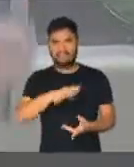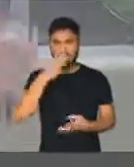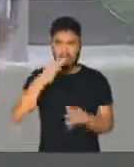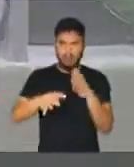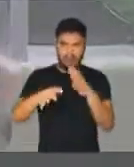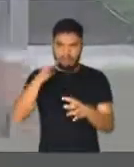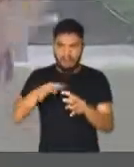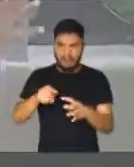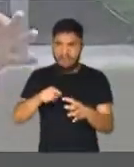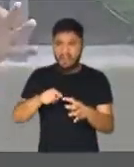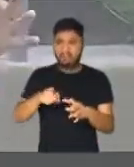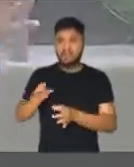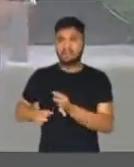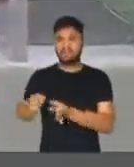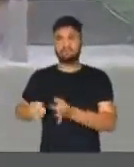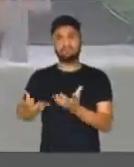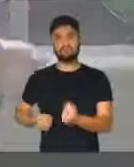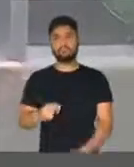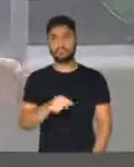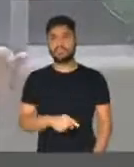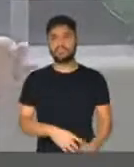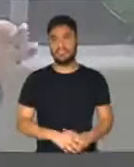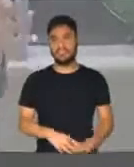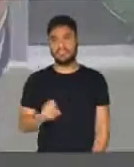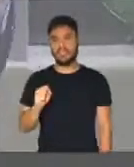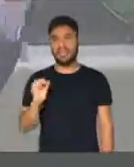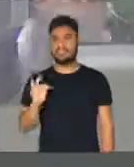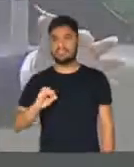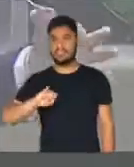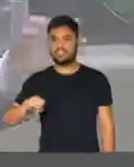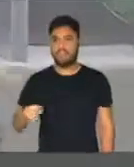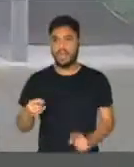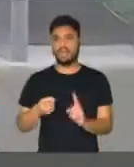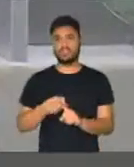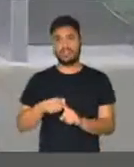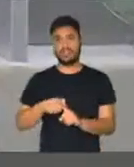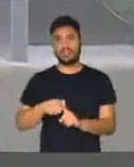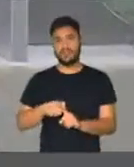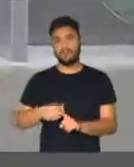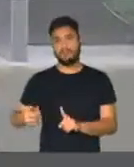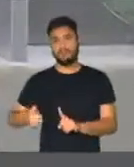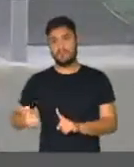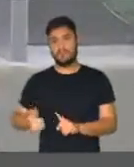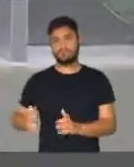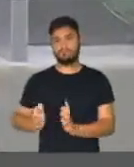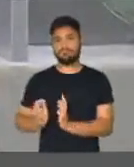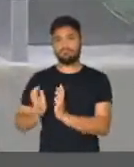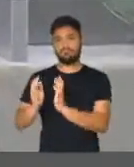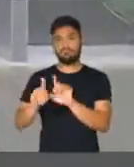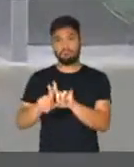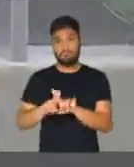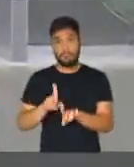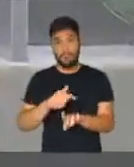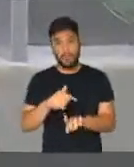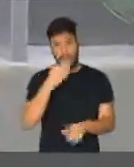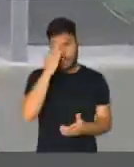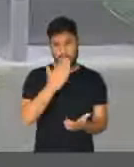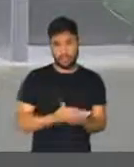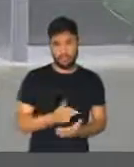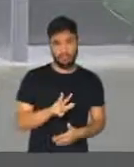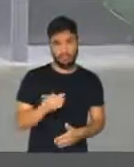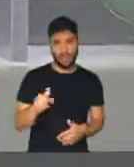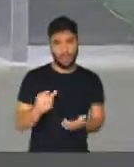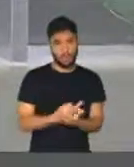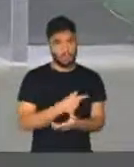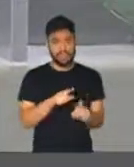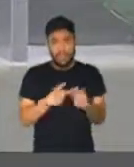não são aceitas pelo Tribunal de Justiça, pela Justiça de primeiro grau, como creio eu vai ocorrer em relação